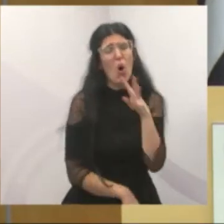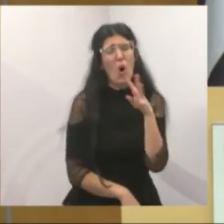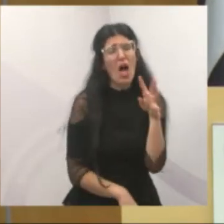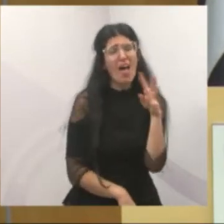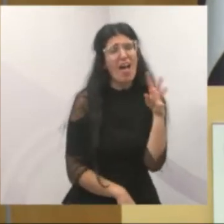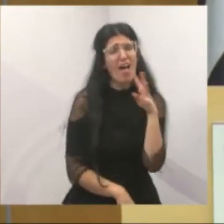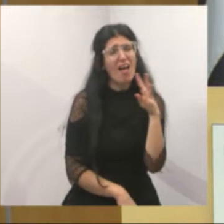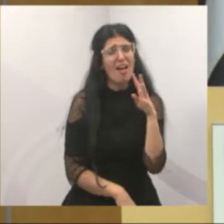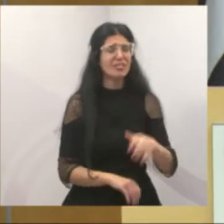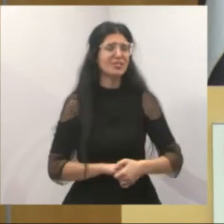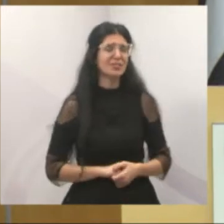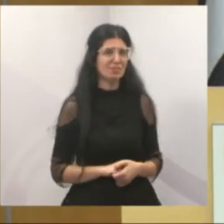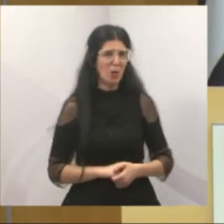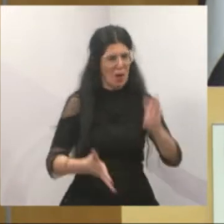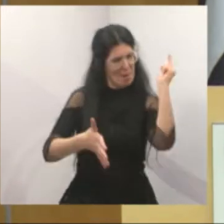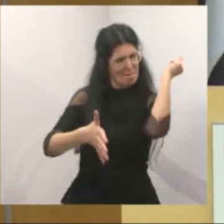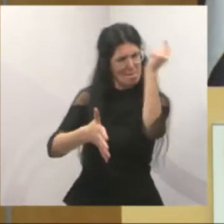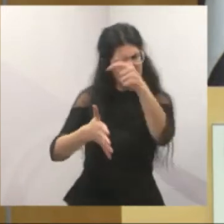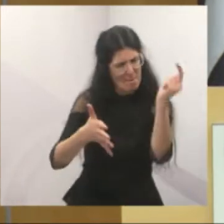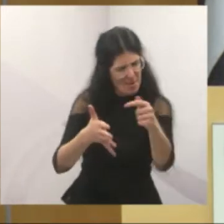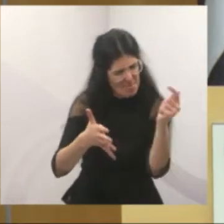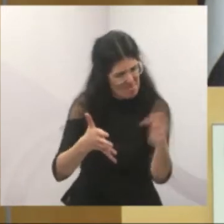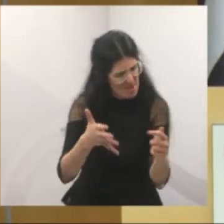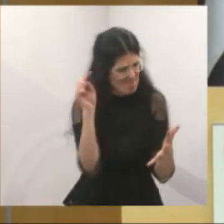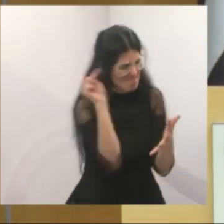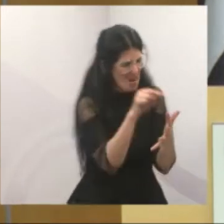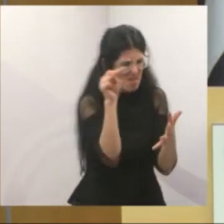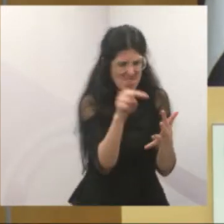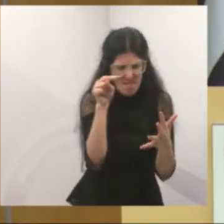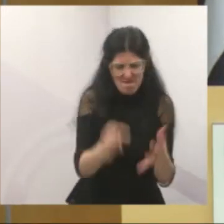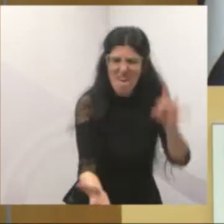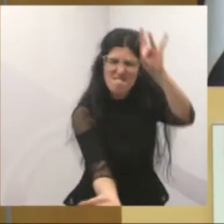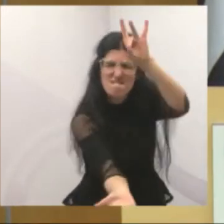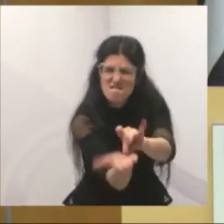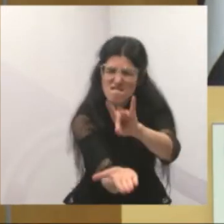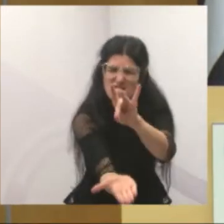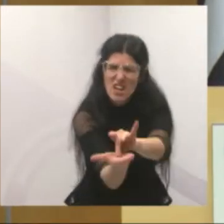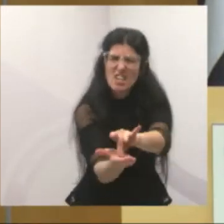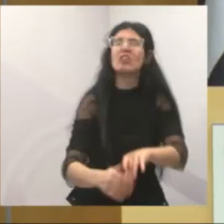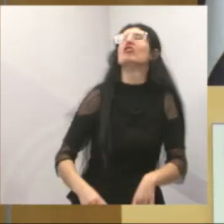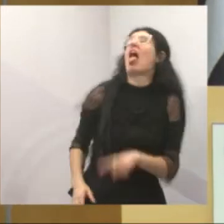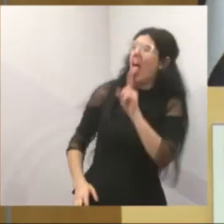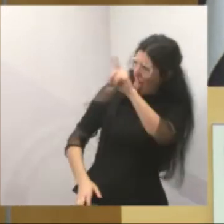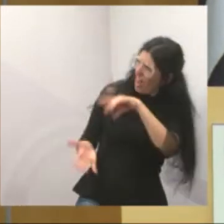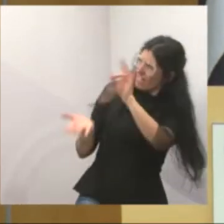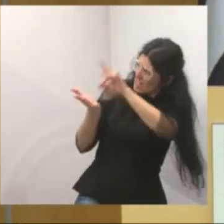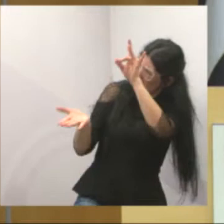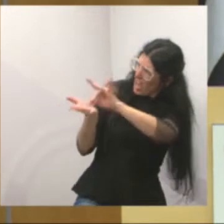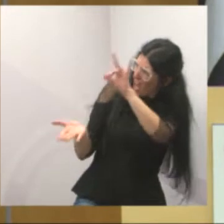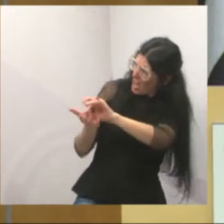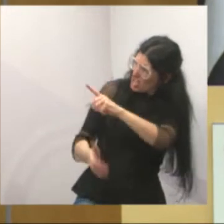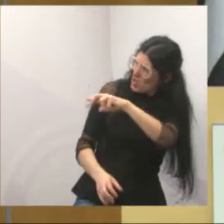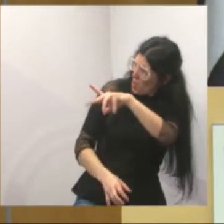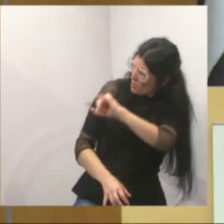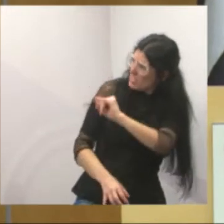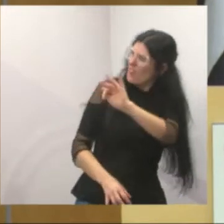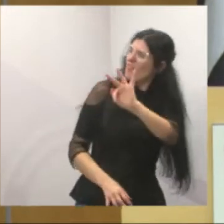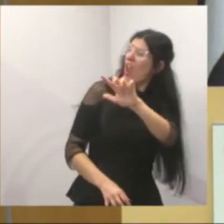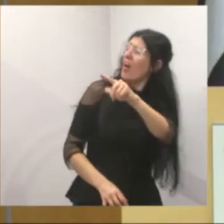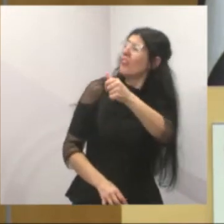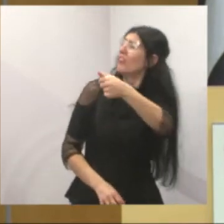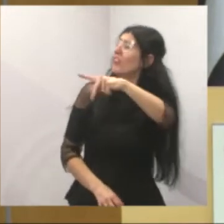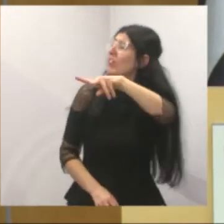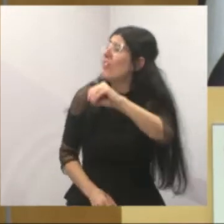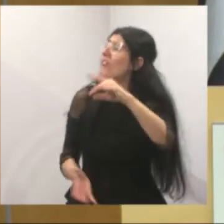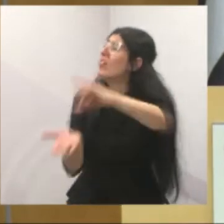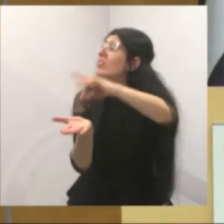e fez apontamentos fortes e consistentes. Não é verdade, o vereador Luiz Flávio? Não